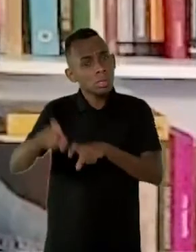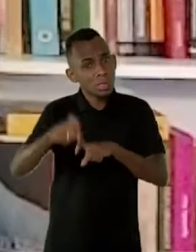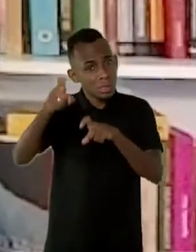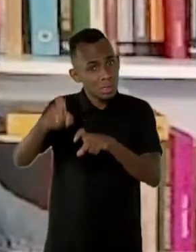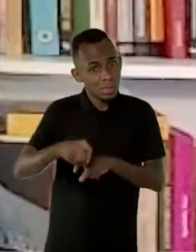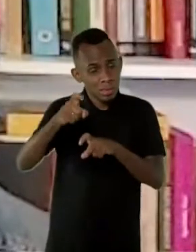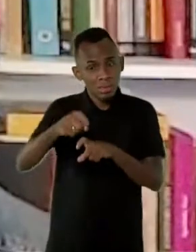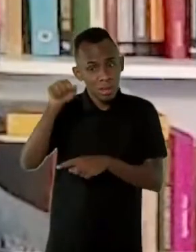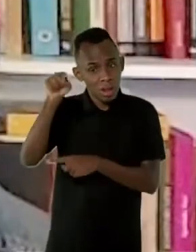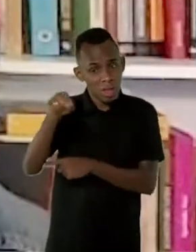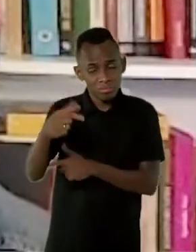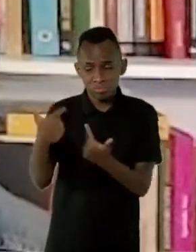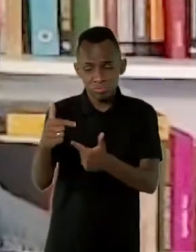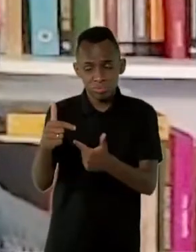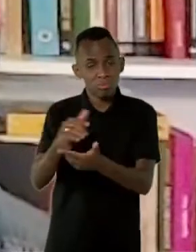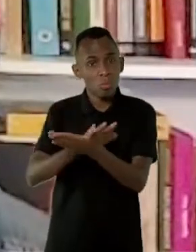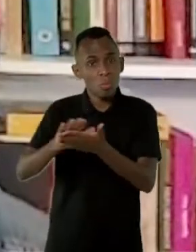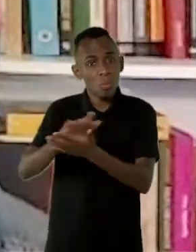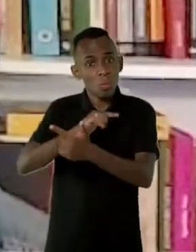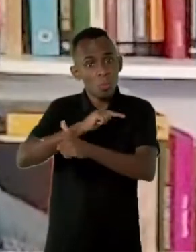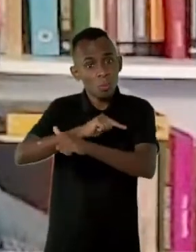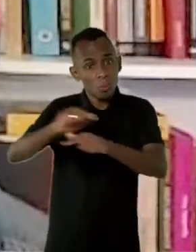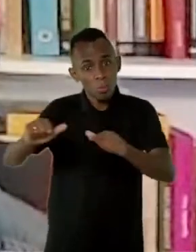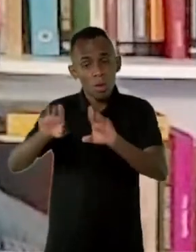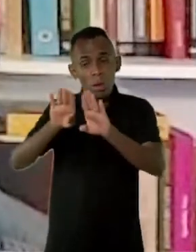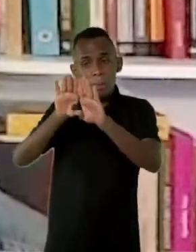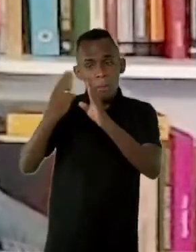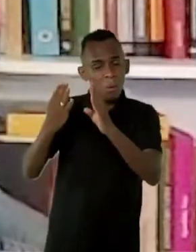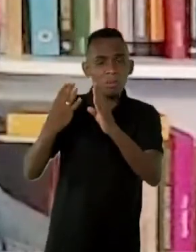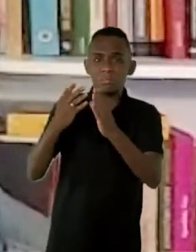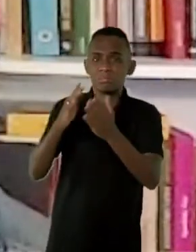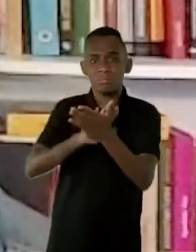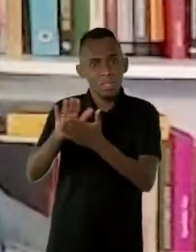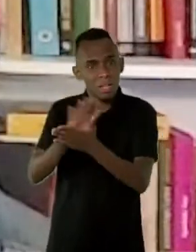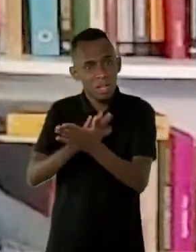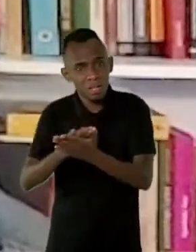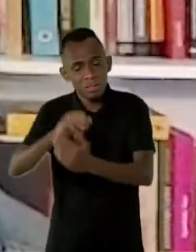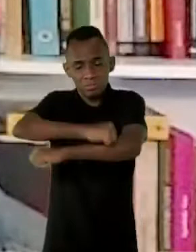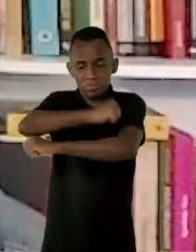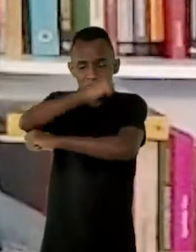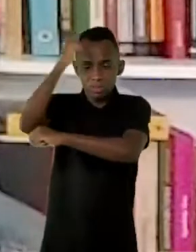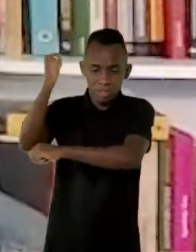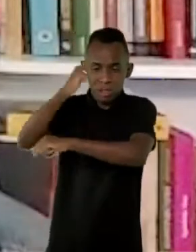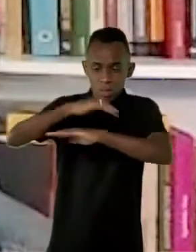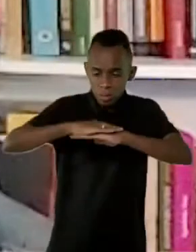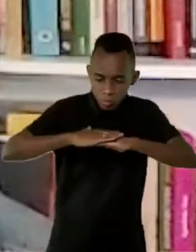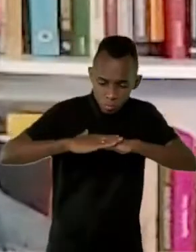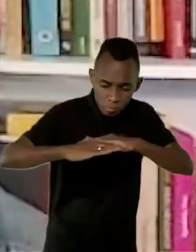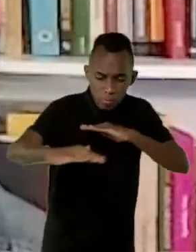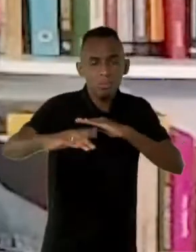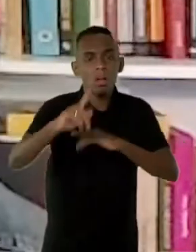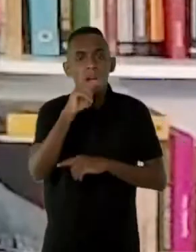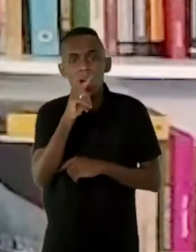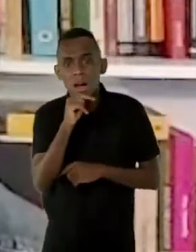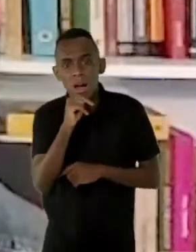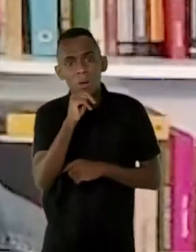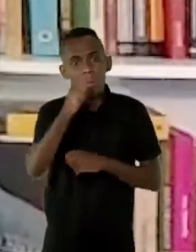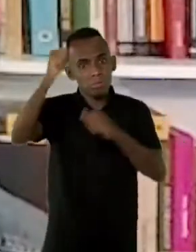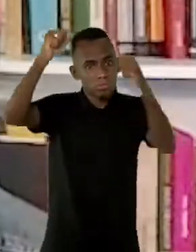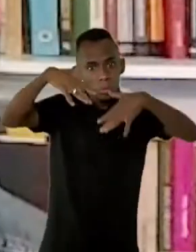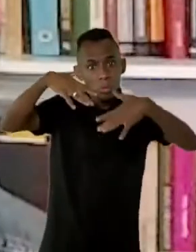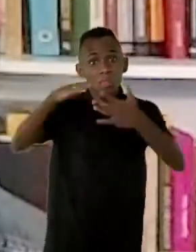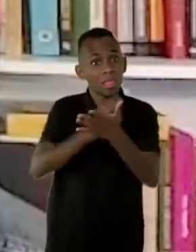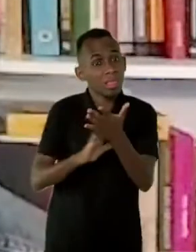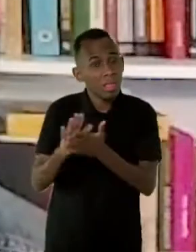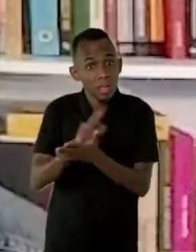não tem nada. O sítio não tinha porta, não tinha janela, não tinha piso, não tinha luz, não tinha água. Ou seja, era